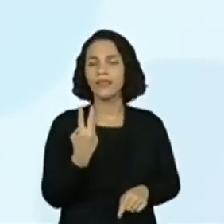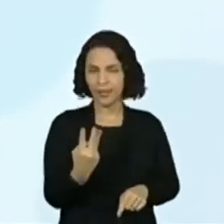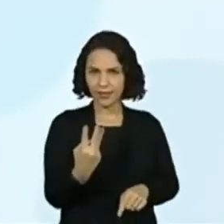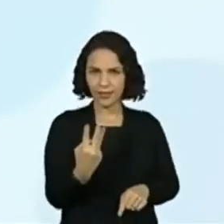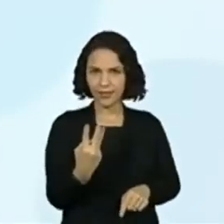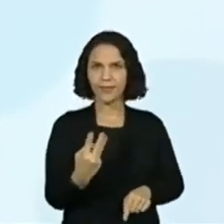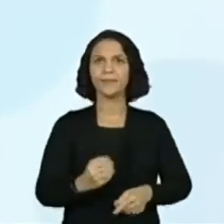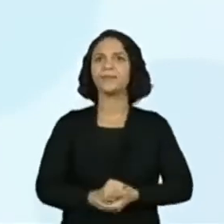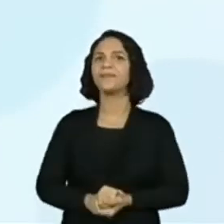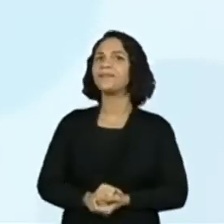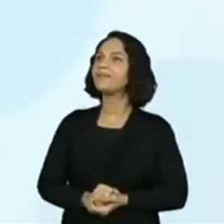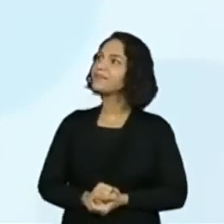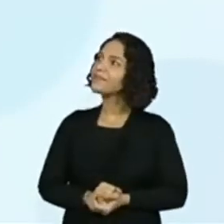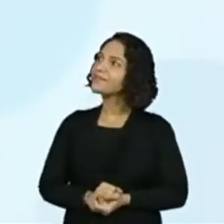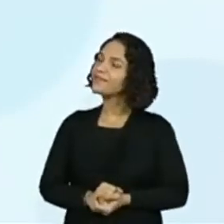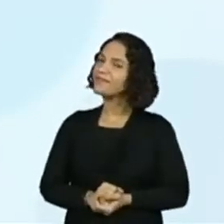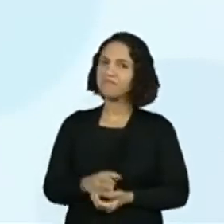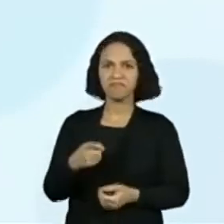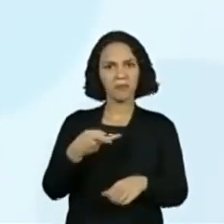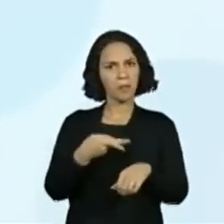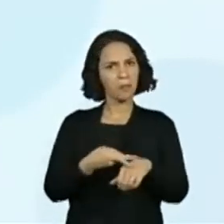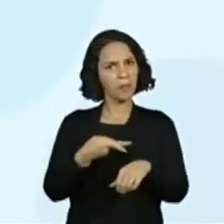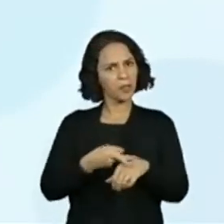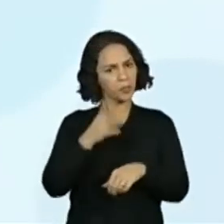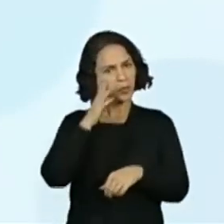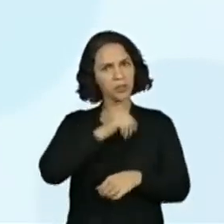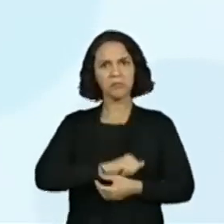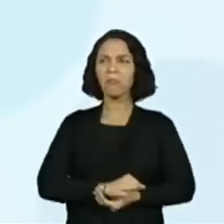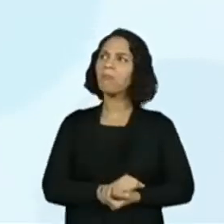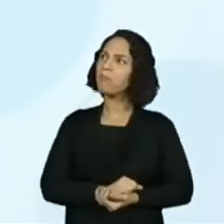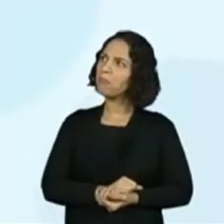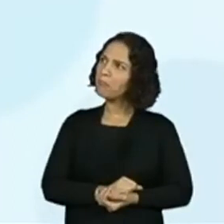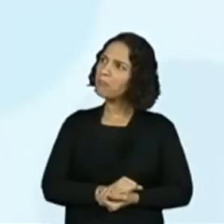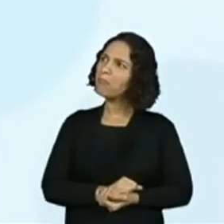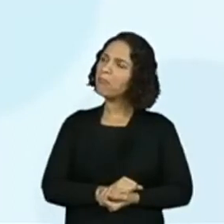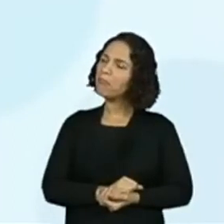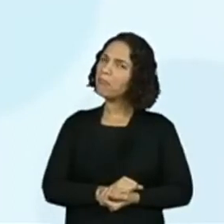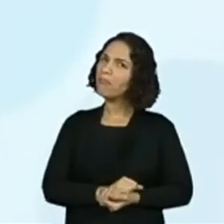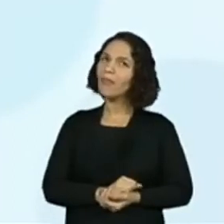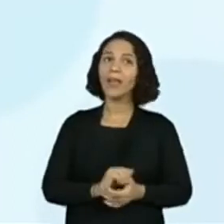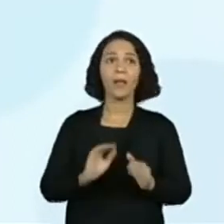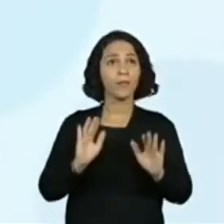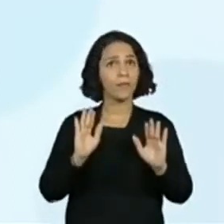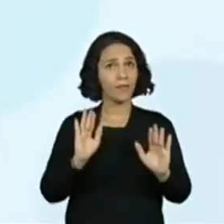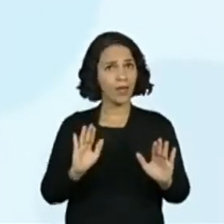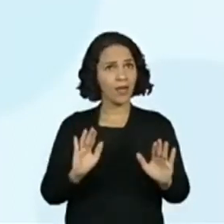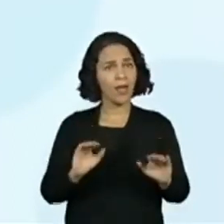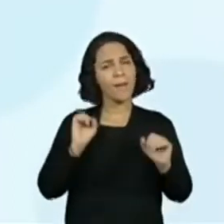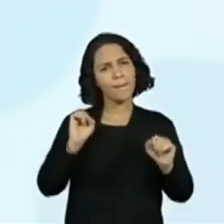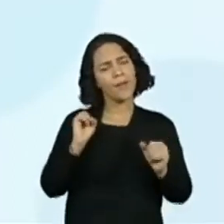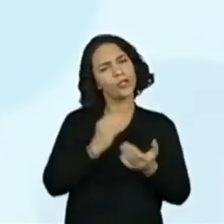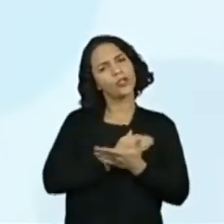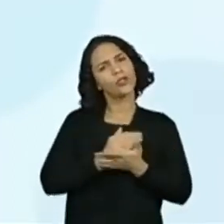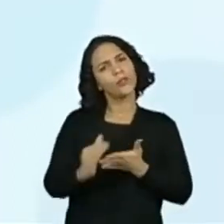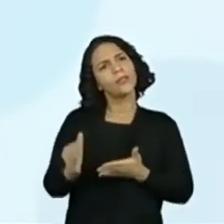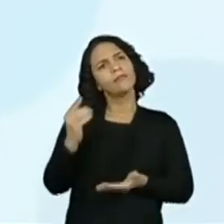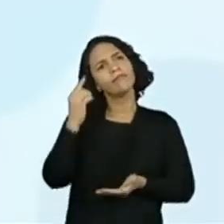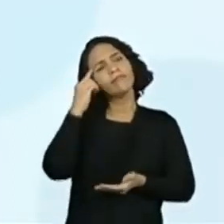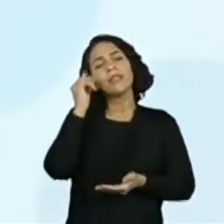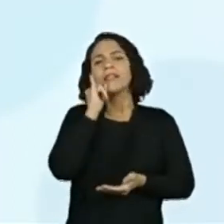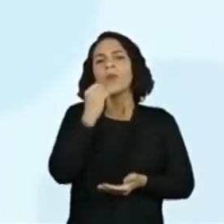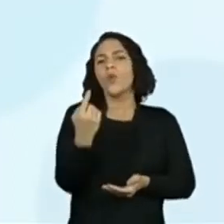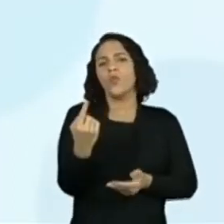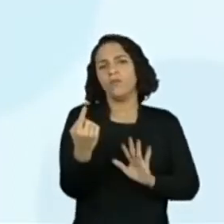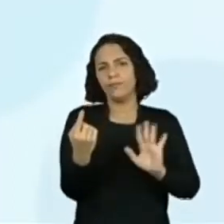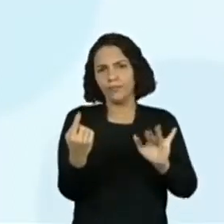três bandejas. Bandejas de prata aí, muito bonitas. São três, mas eu posso iniciar pensando em uma bandeja